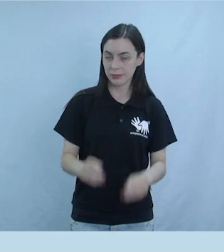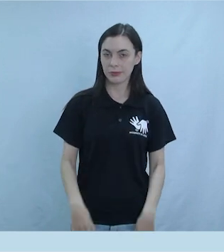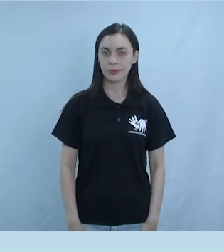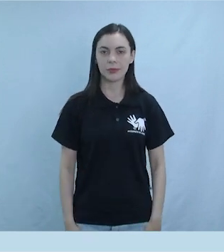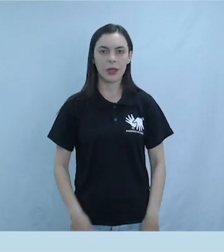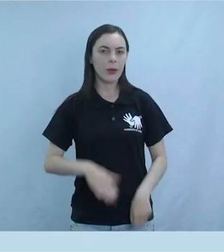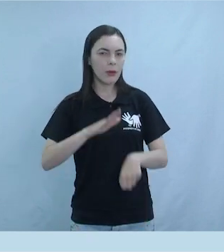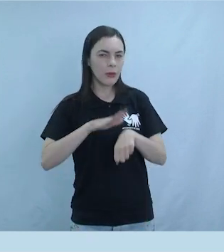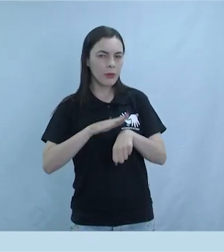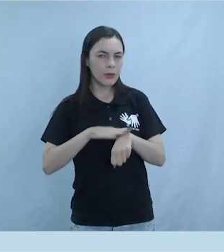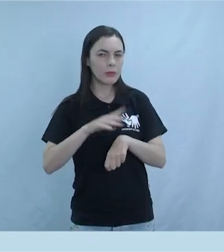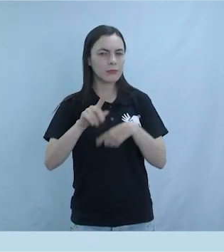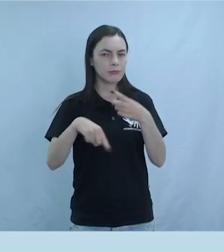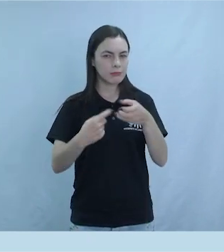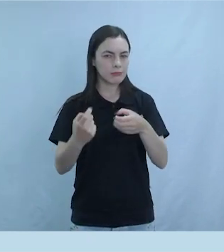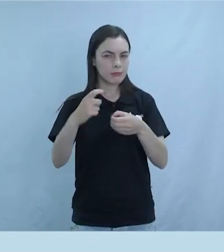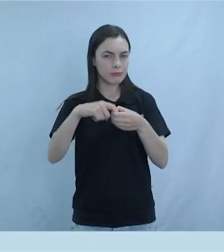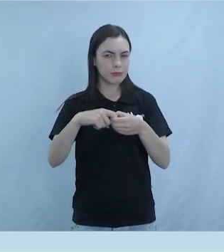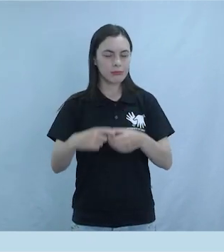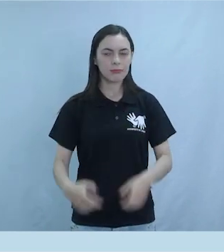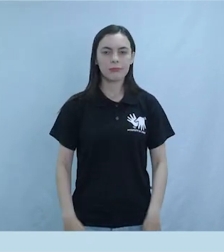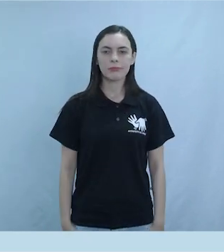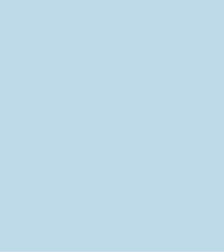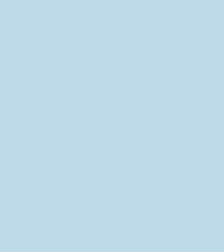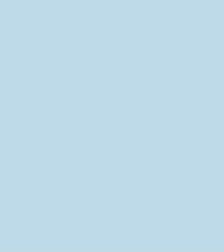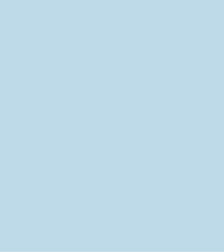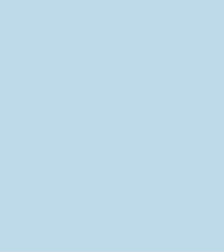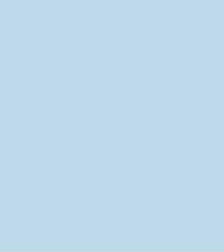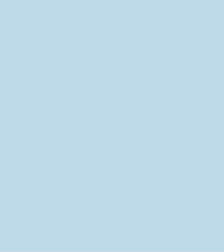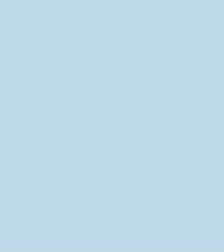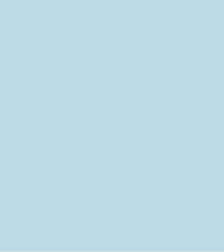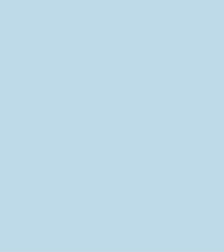ok? Vamos dar um tempinho e já voltamos.